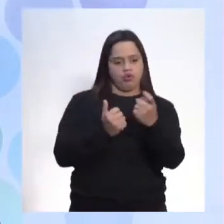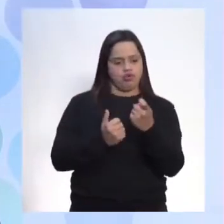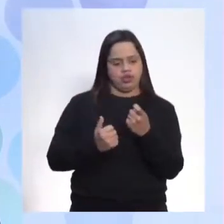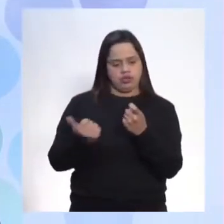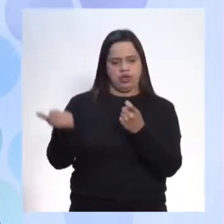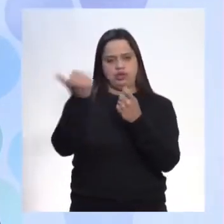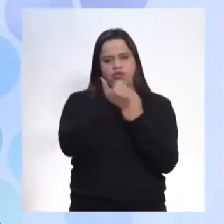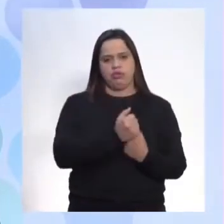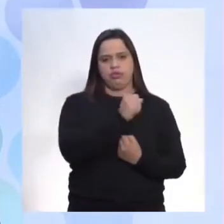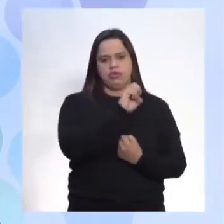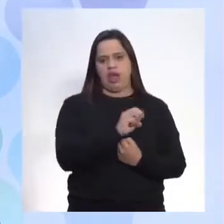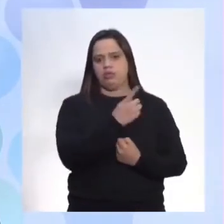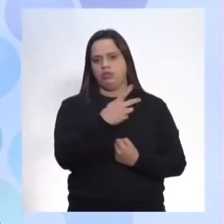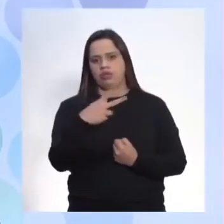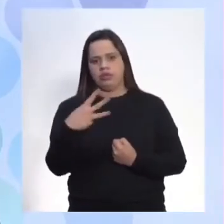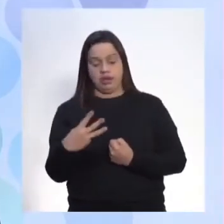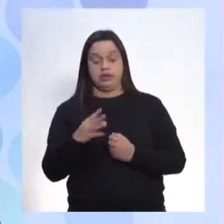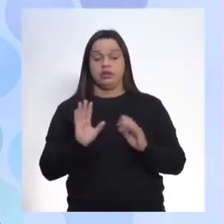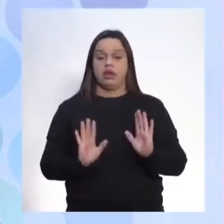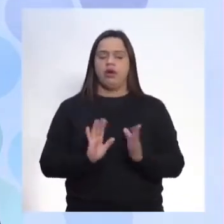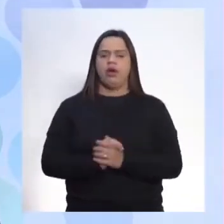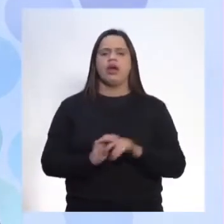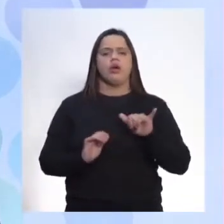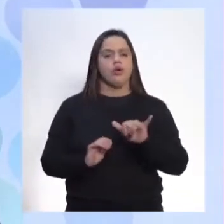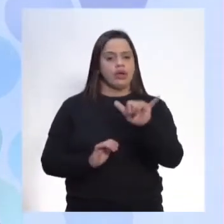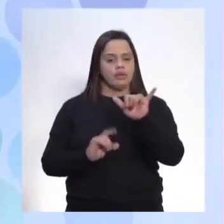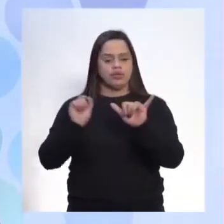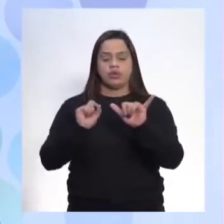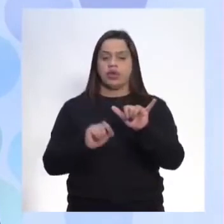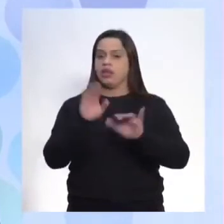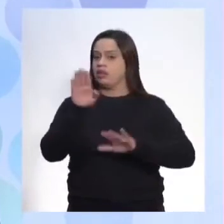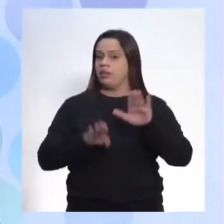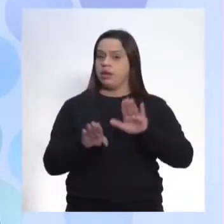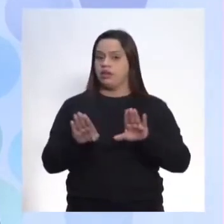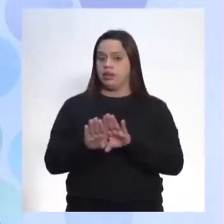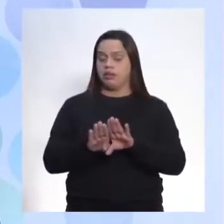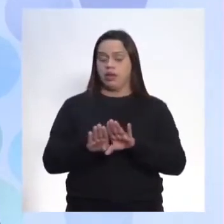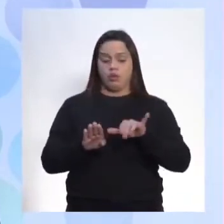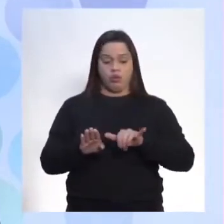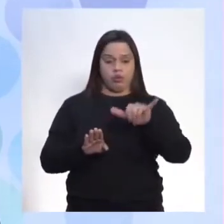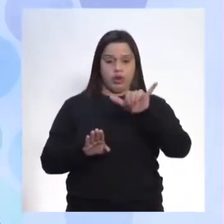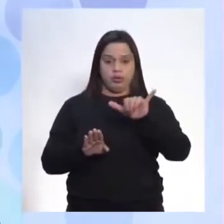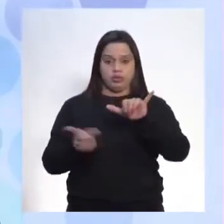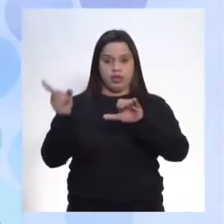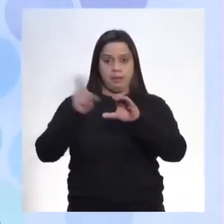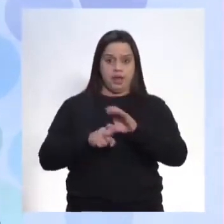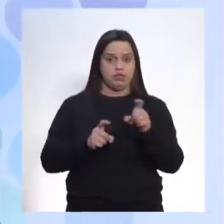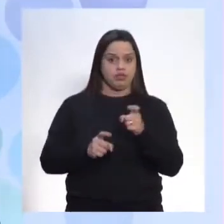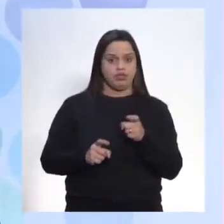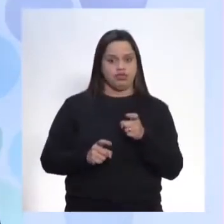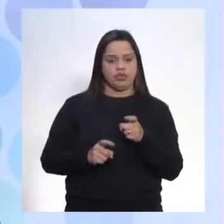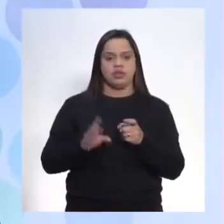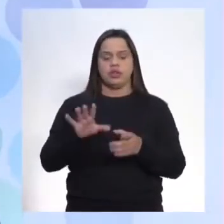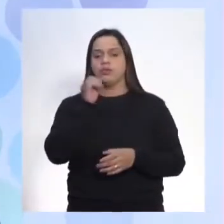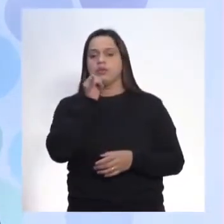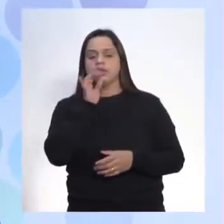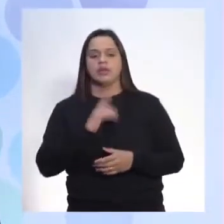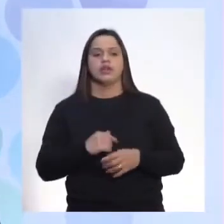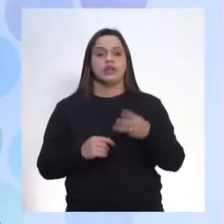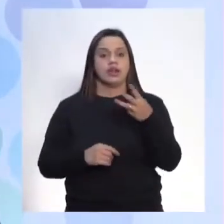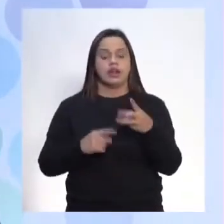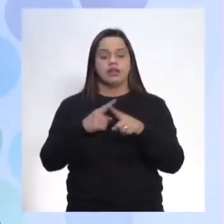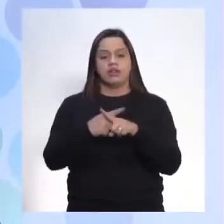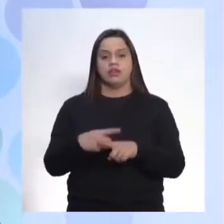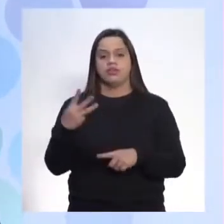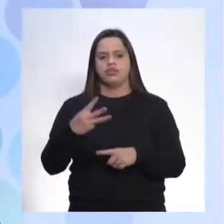bem? Qual é o y que a gente vai encontrar? É o valor que depende daquele x. Tudo bem? Então, temos aqui 3 vezes o x. E aí, o